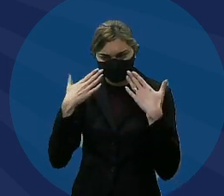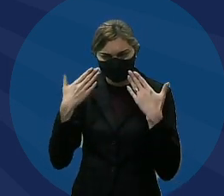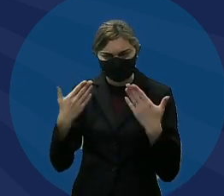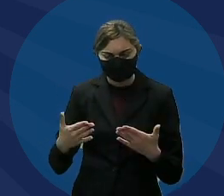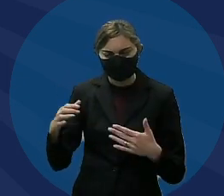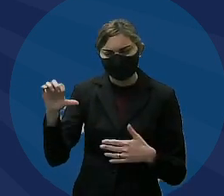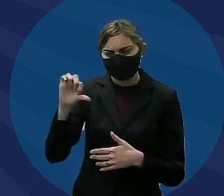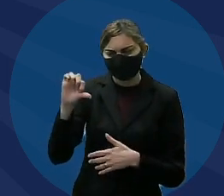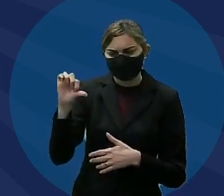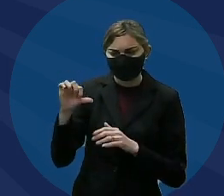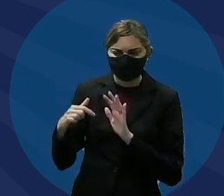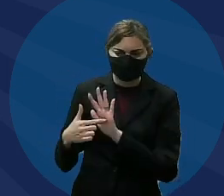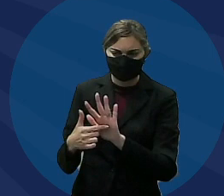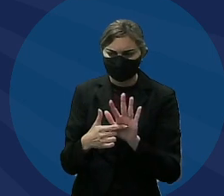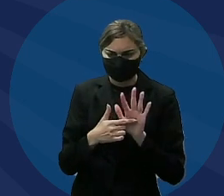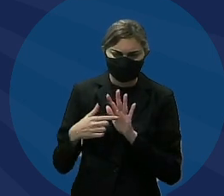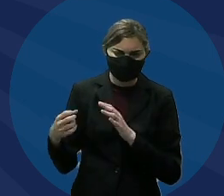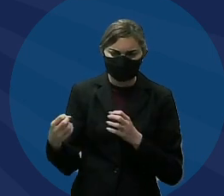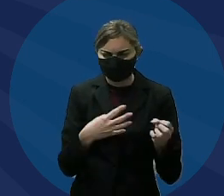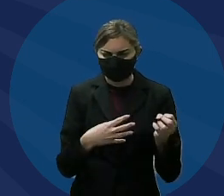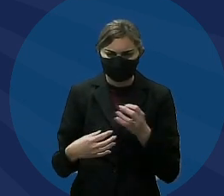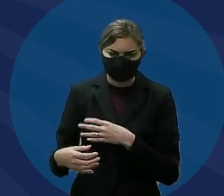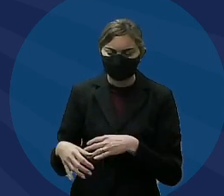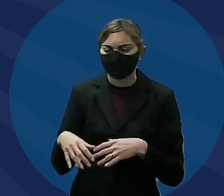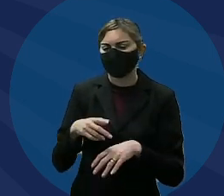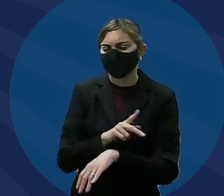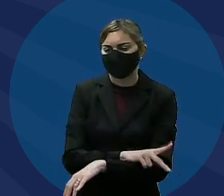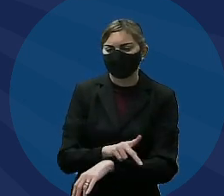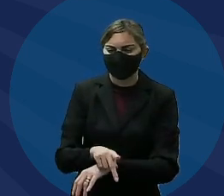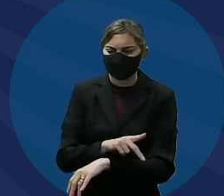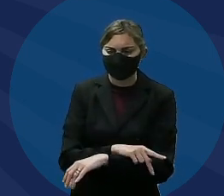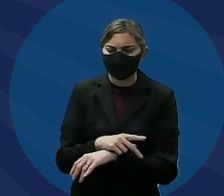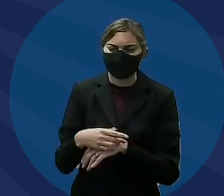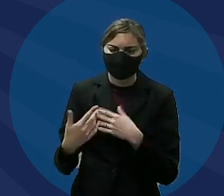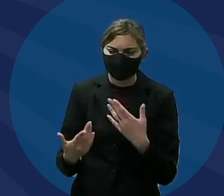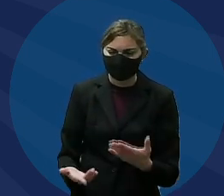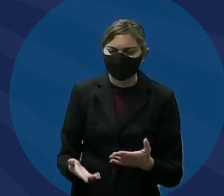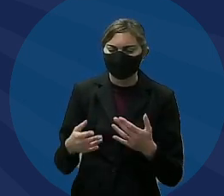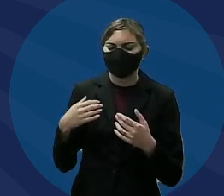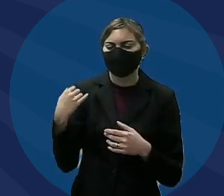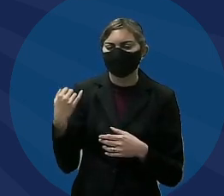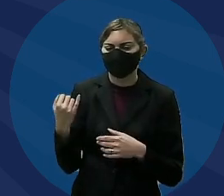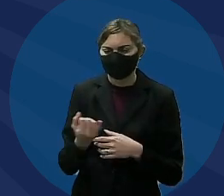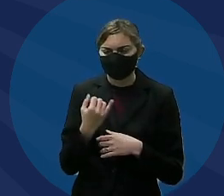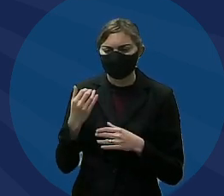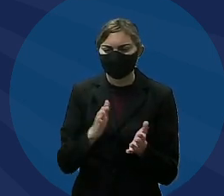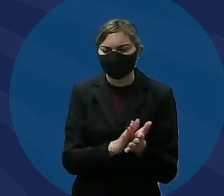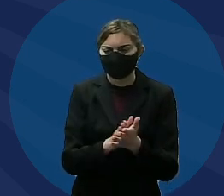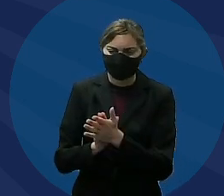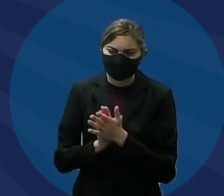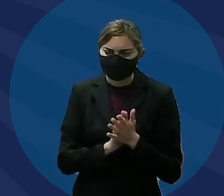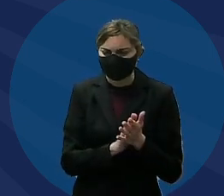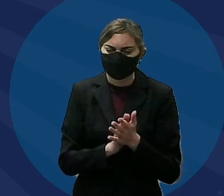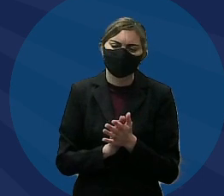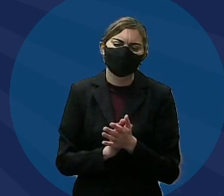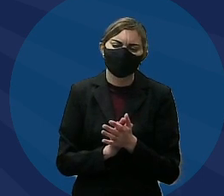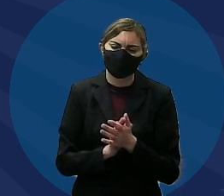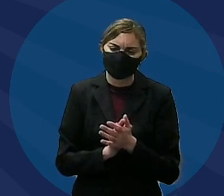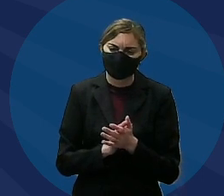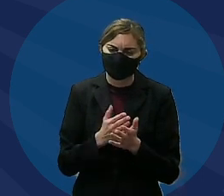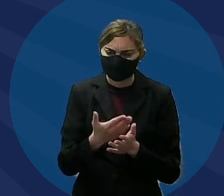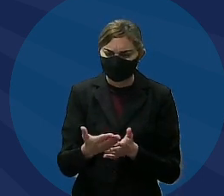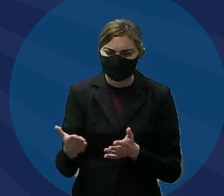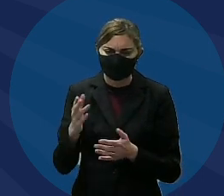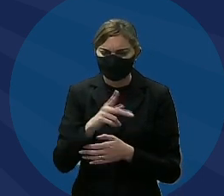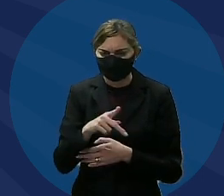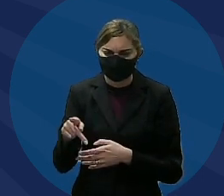mostra de inovações pedagógicas. De nossa parte, portanto, parabenizamos mais uma vez as